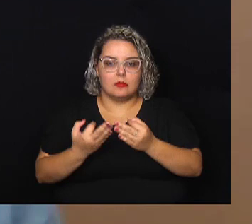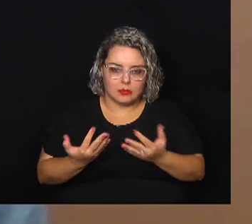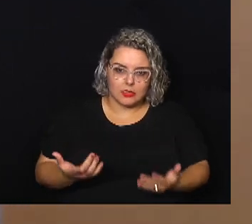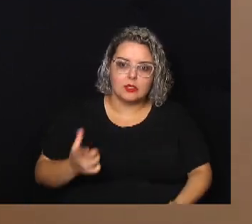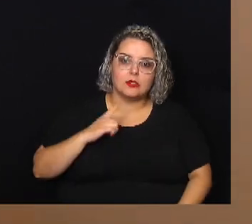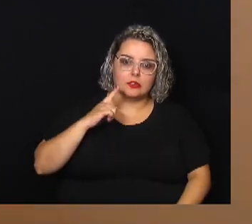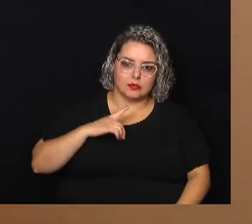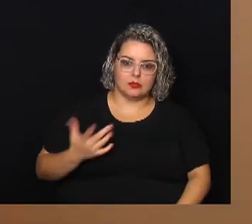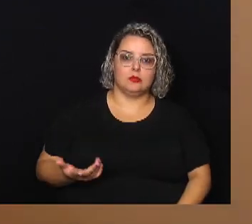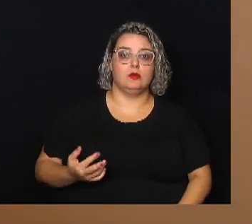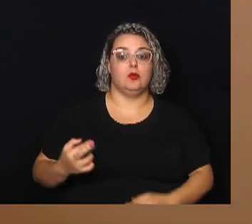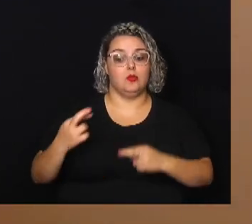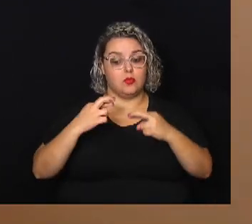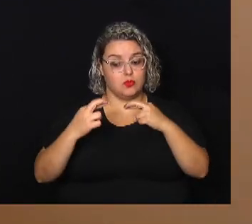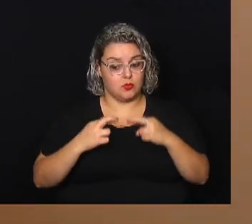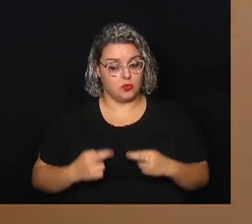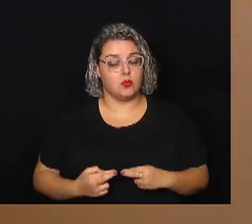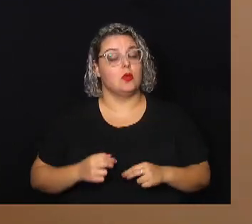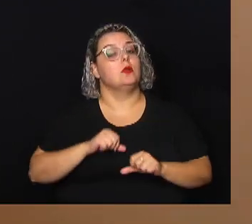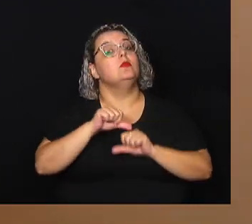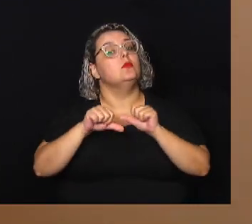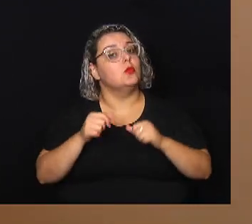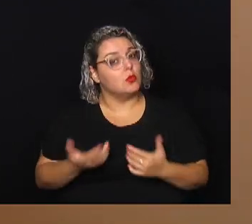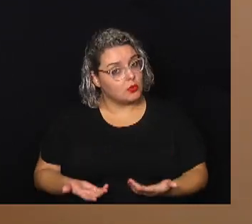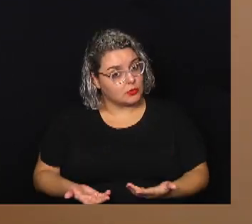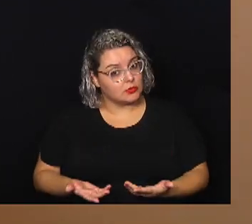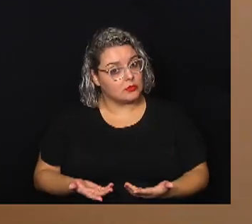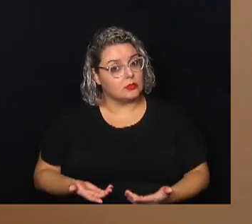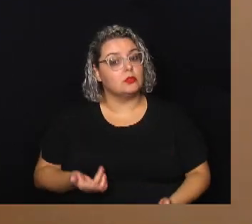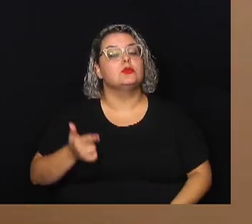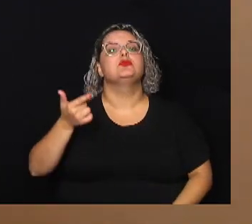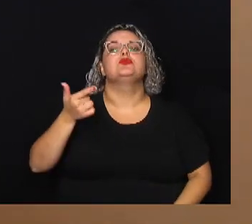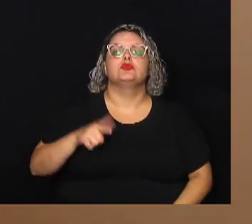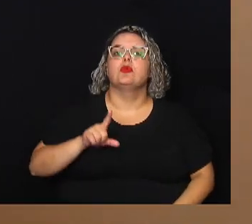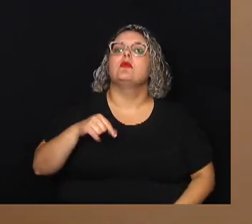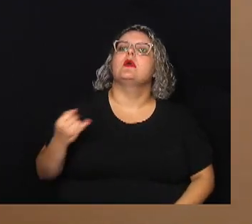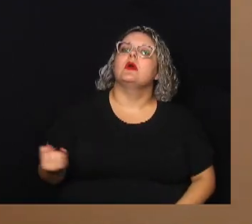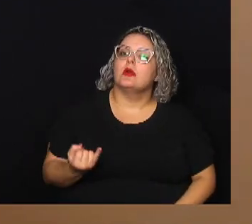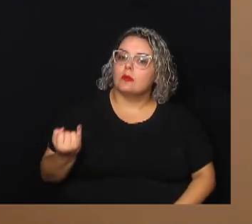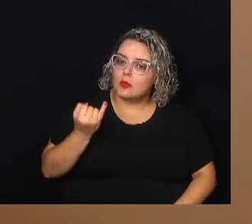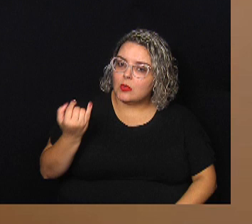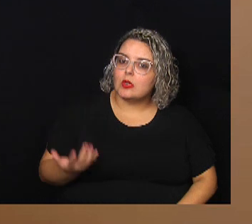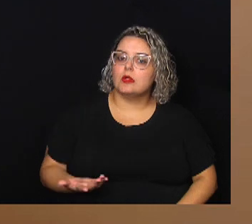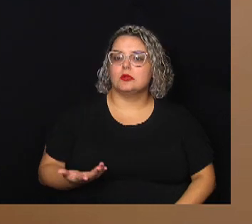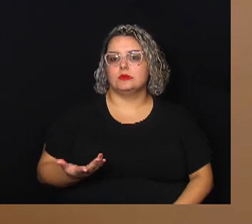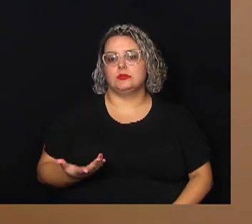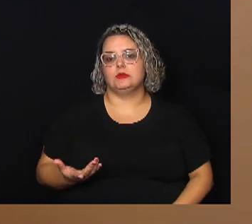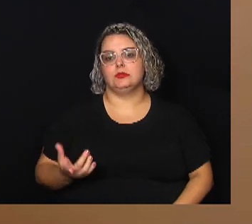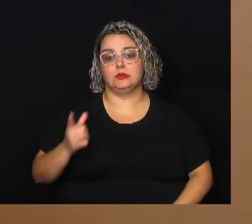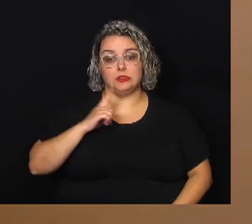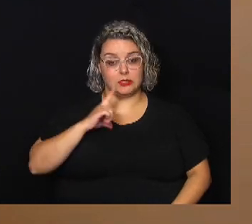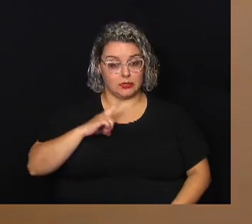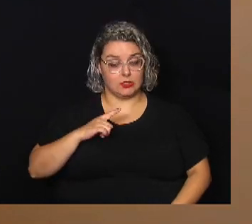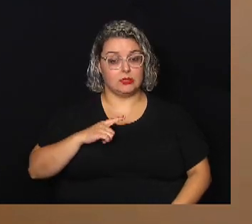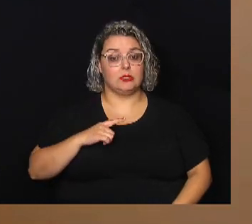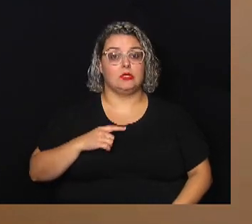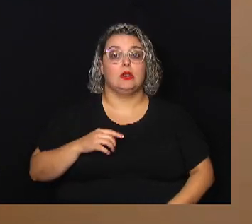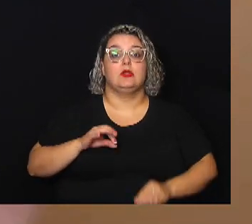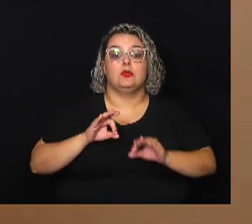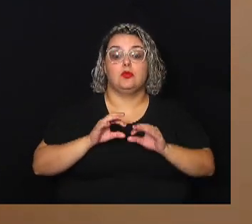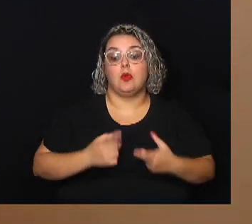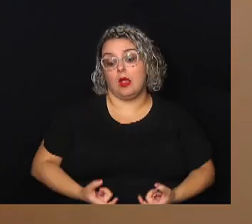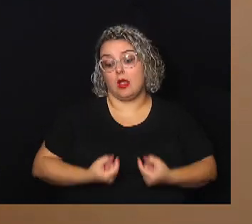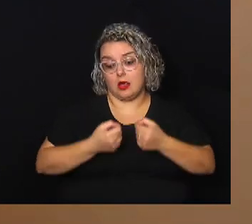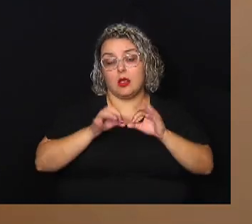nosso rastreamento ele muda. Mais uma vez, é muito interessante que, tendo casos de câncer na família,